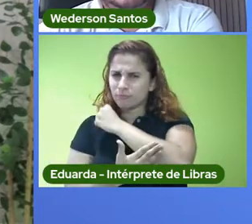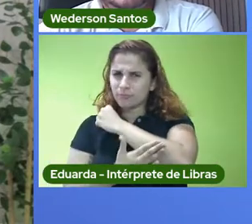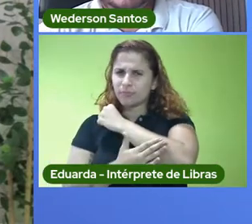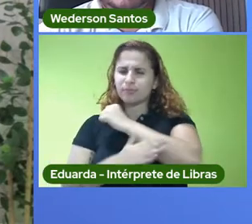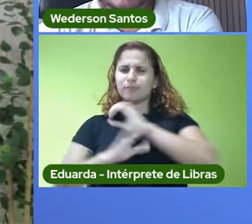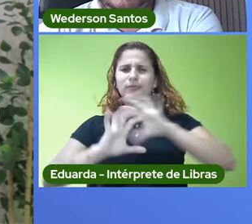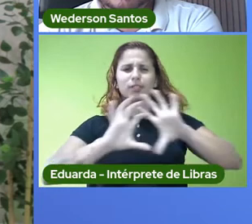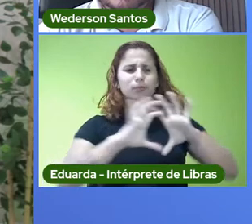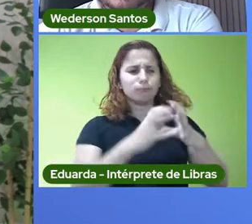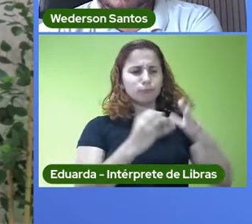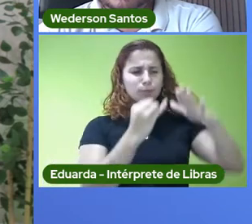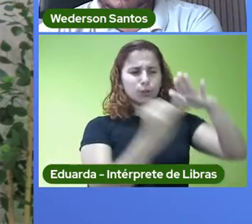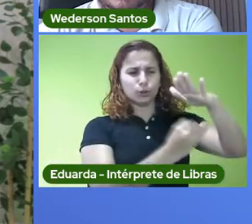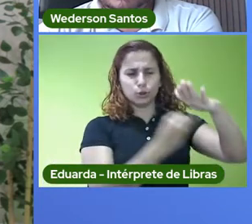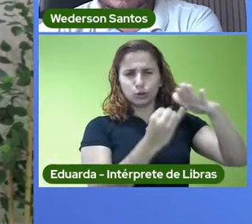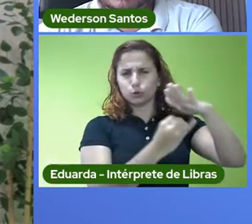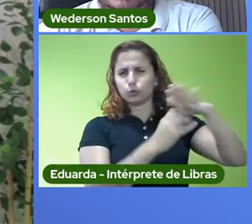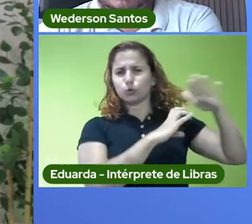entidades,